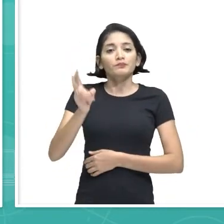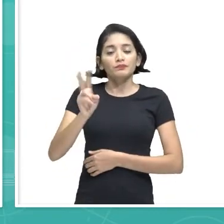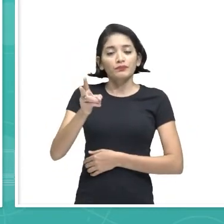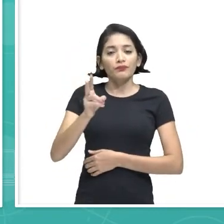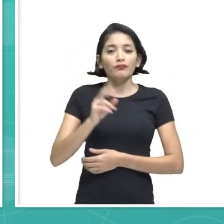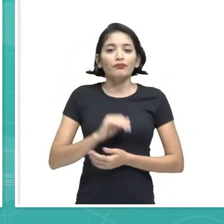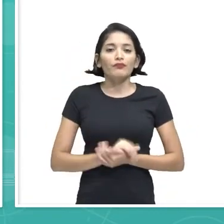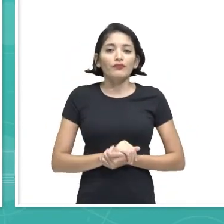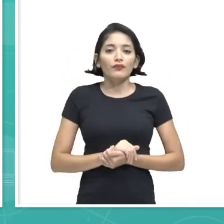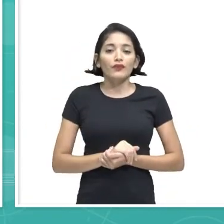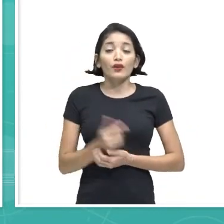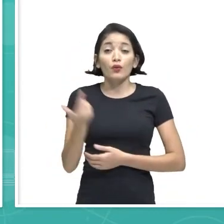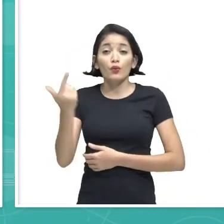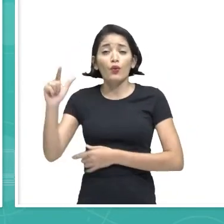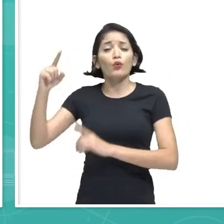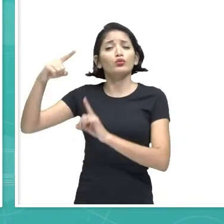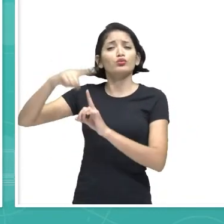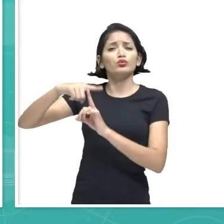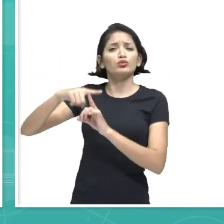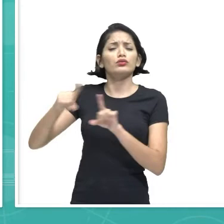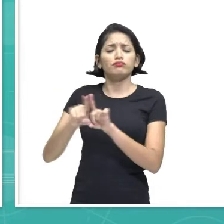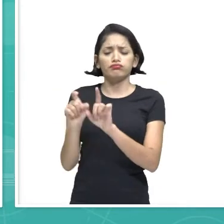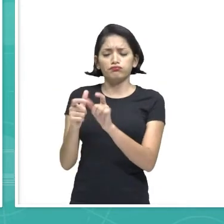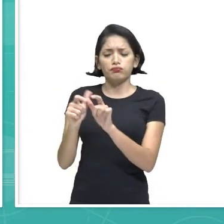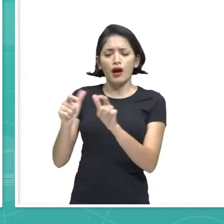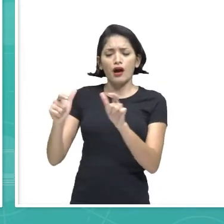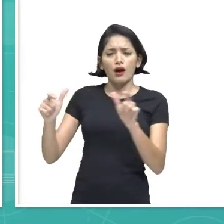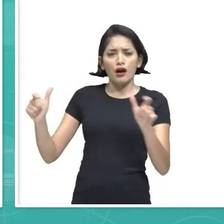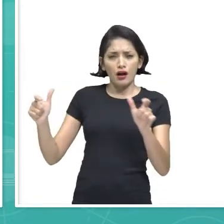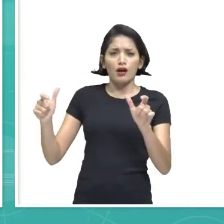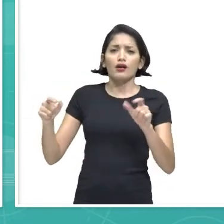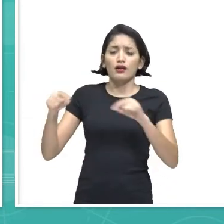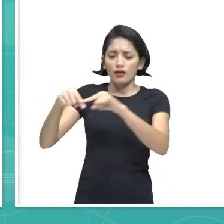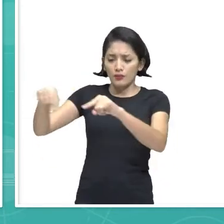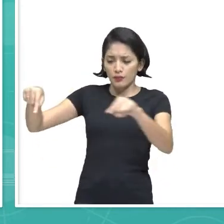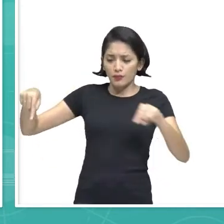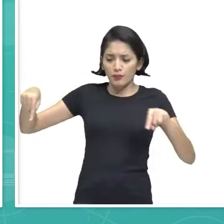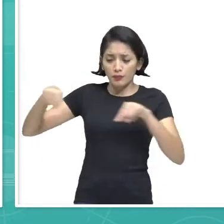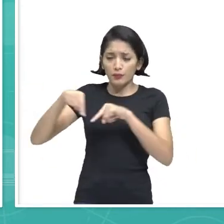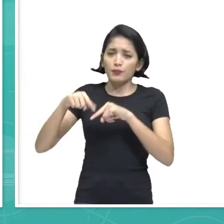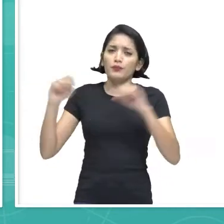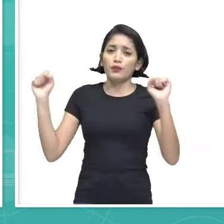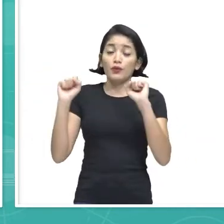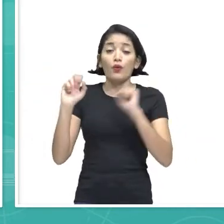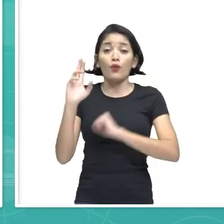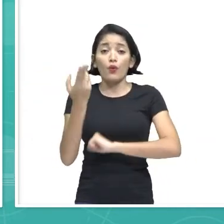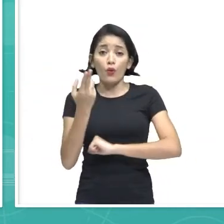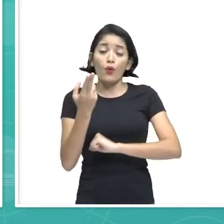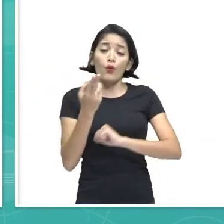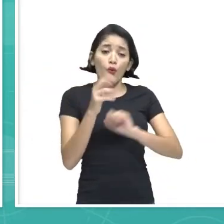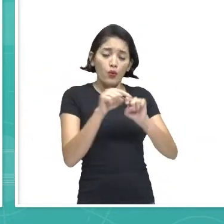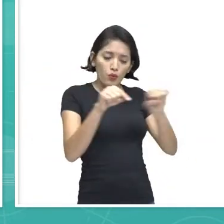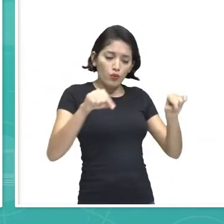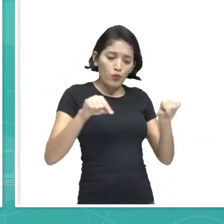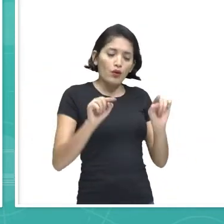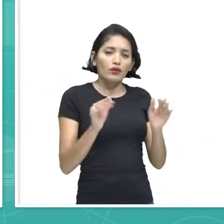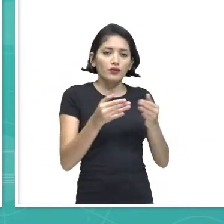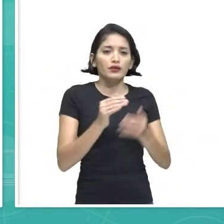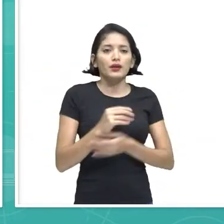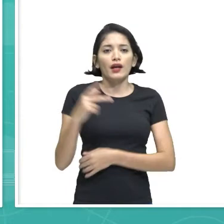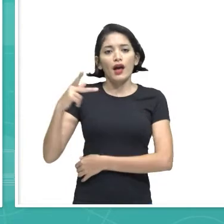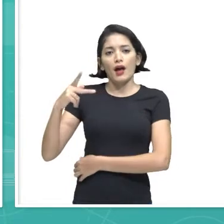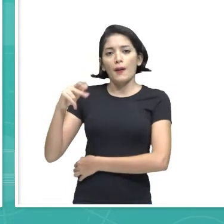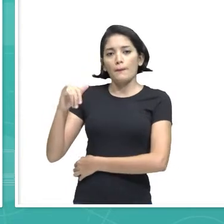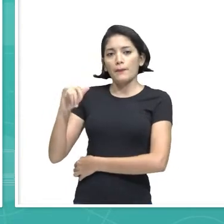vamos falar de um outro que tem crescido bastante nas academias ou até mesmo em clínicas, que é o Pilates. Pilates é